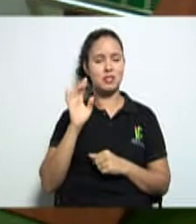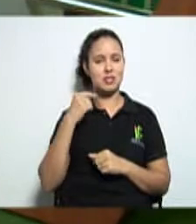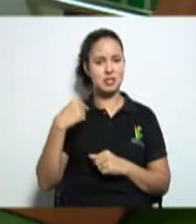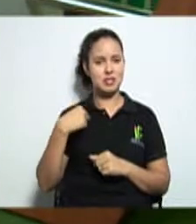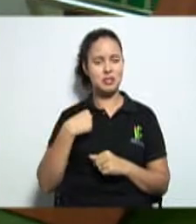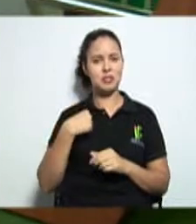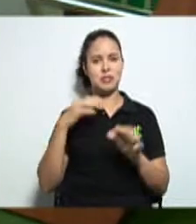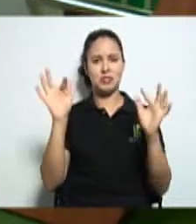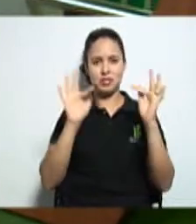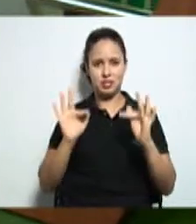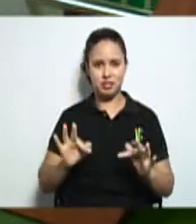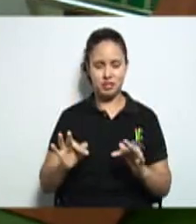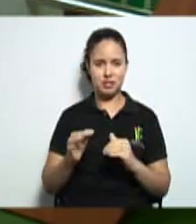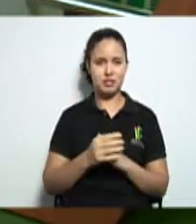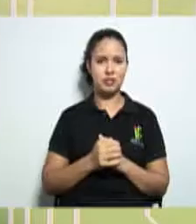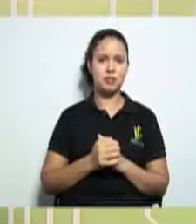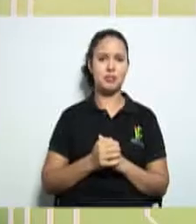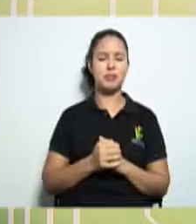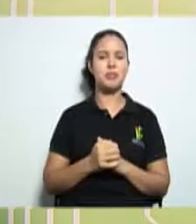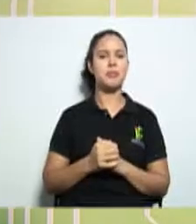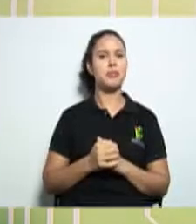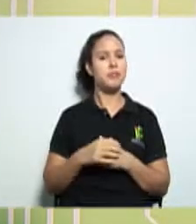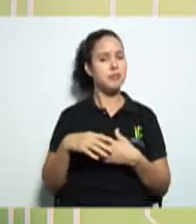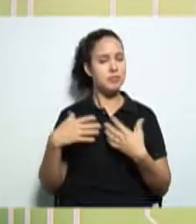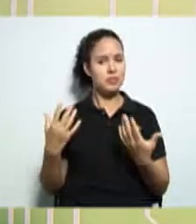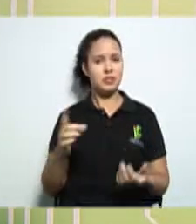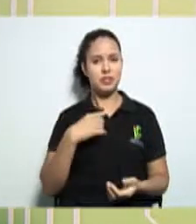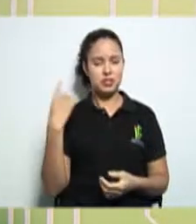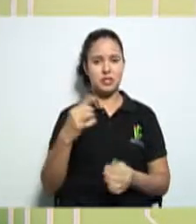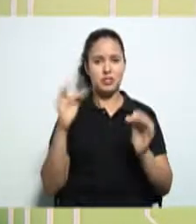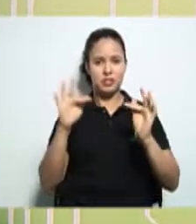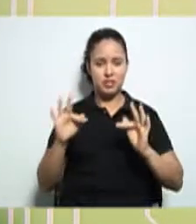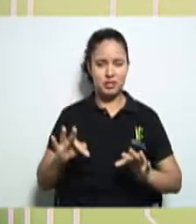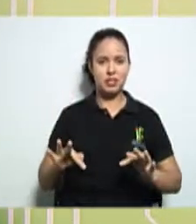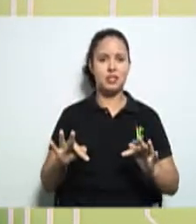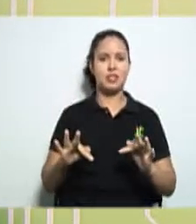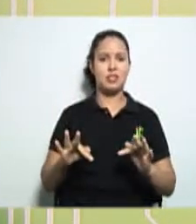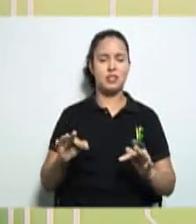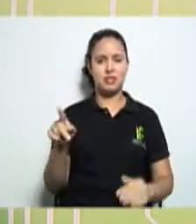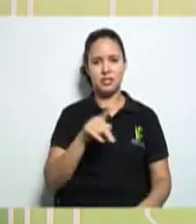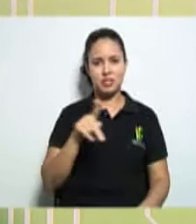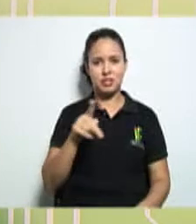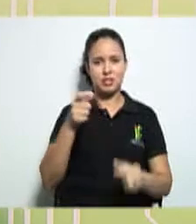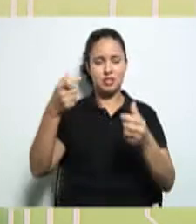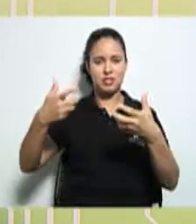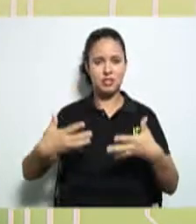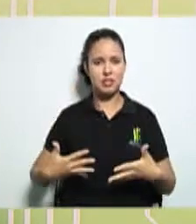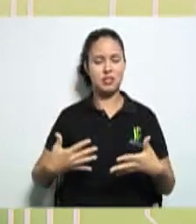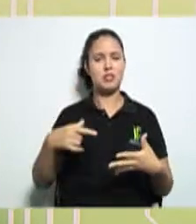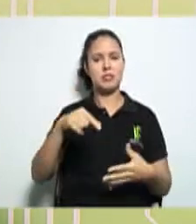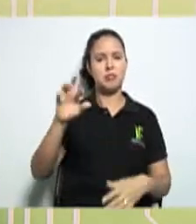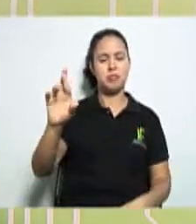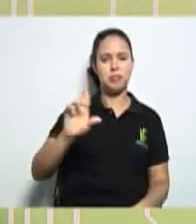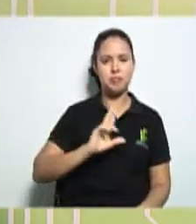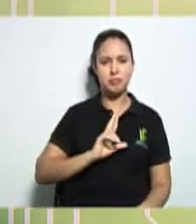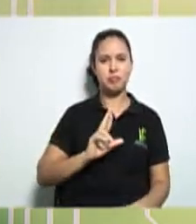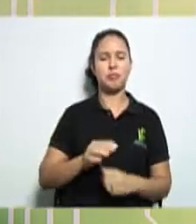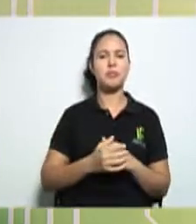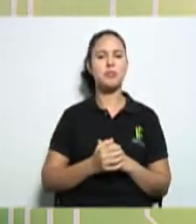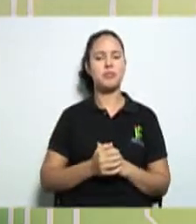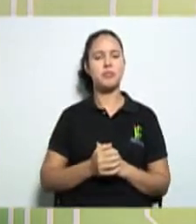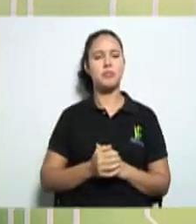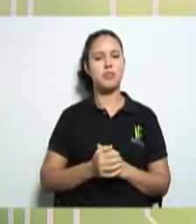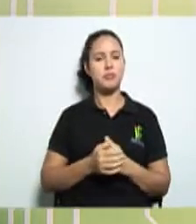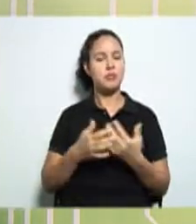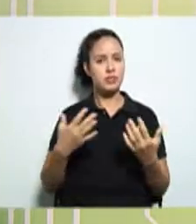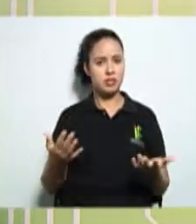vibrando, tá muito legal. Bacana. E para ver que nós ficamos felizes mesmo, igual a professora Maraí falou, quando vocês participam. Vou trazer